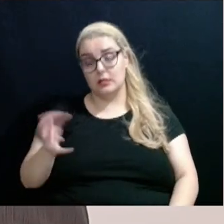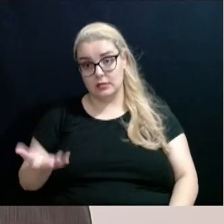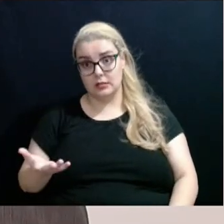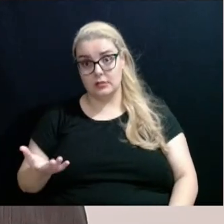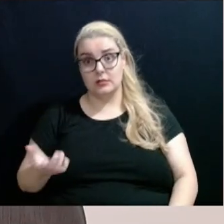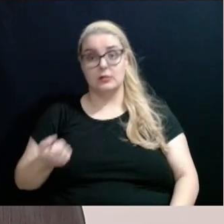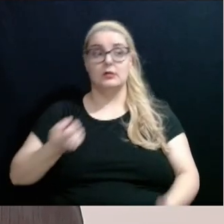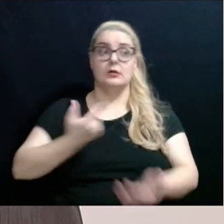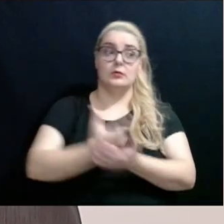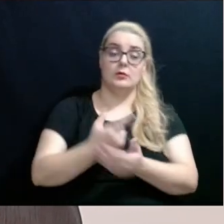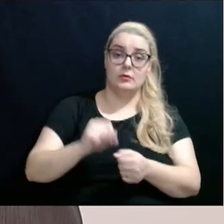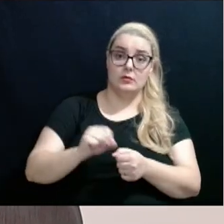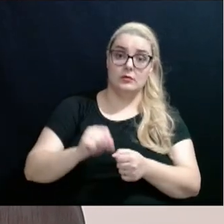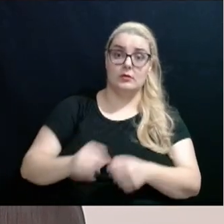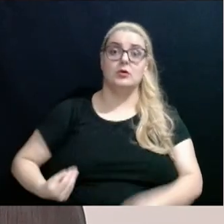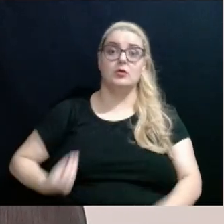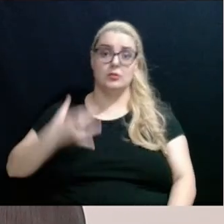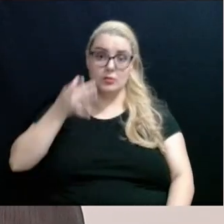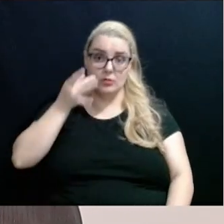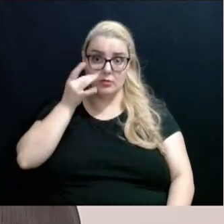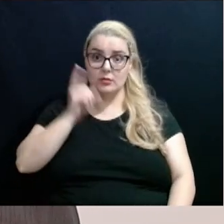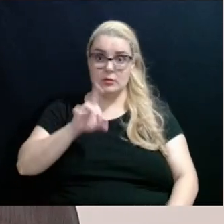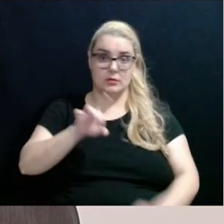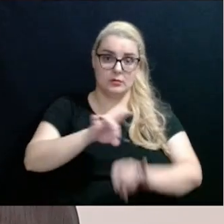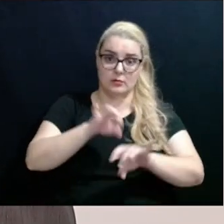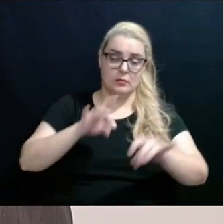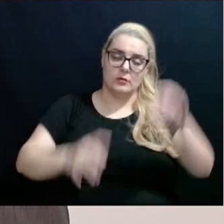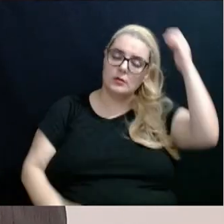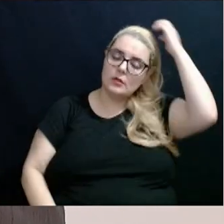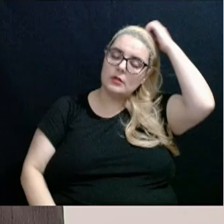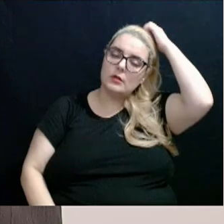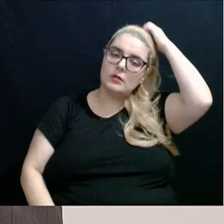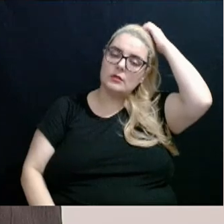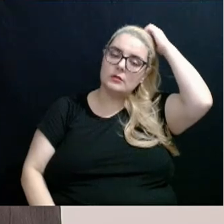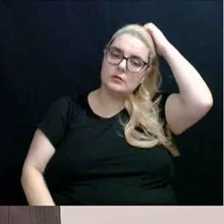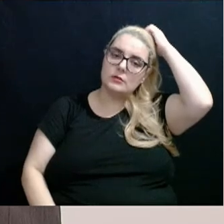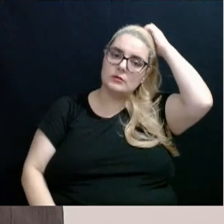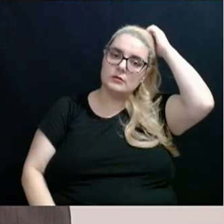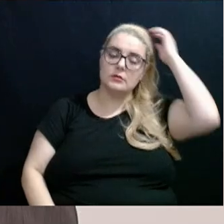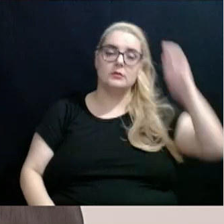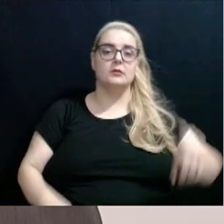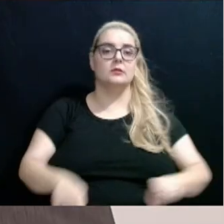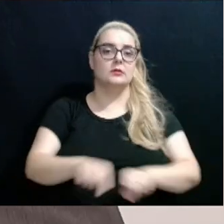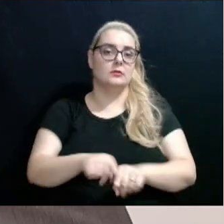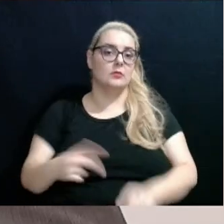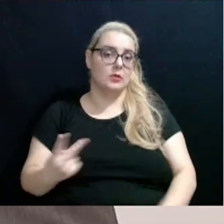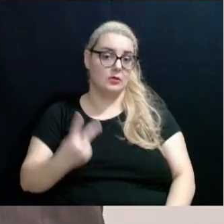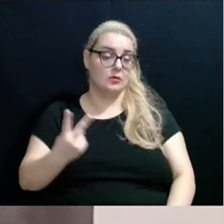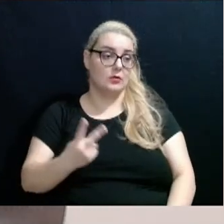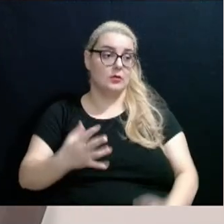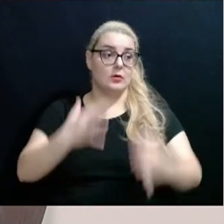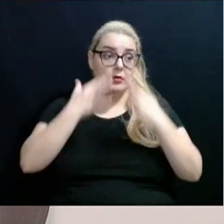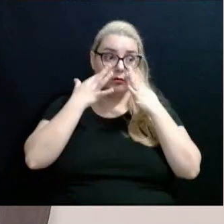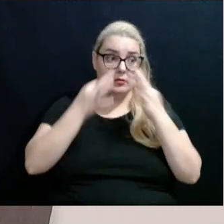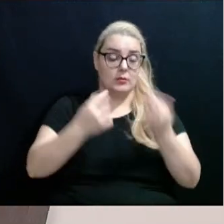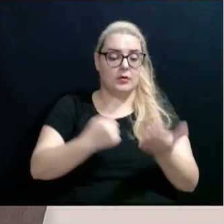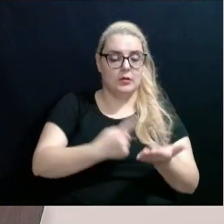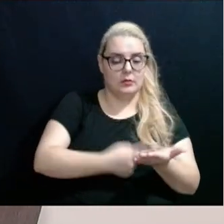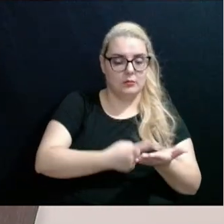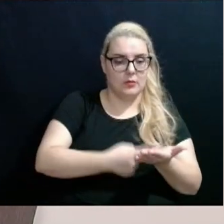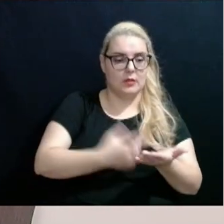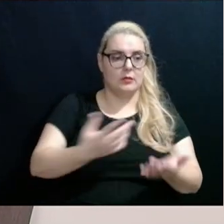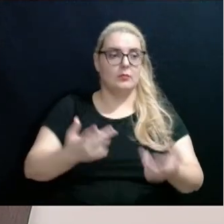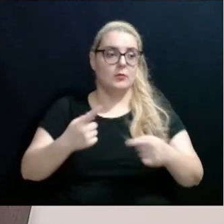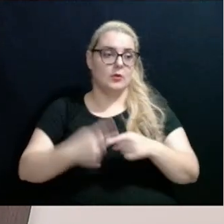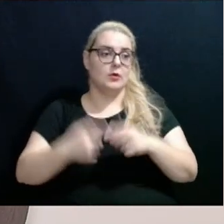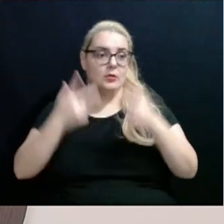realizadas presencialmente, não online. E a questão também dos valores, né? Prestar atenção na marcação, porque geralmente acontece,